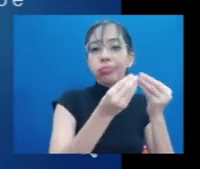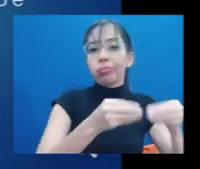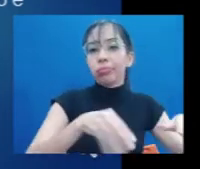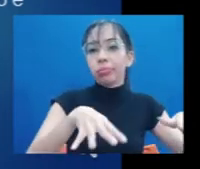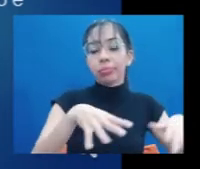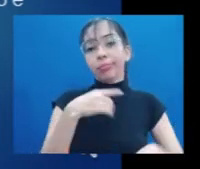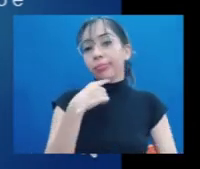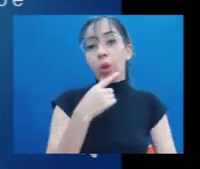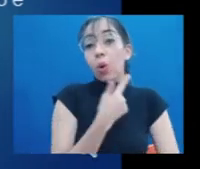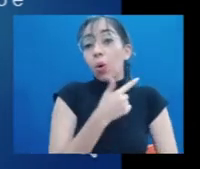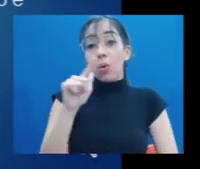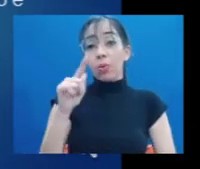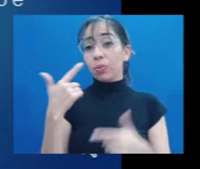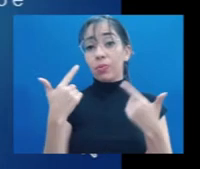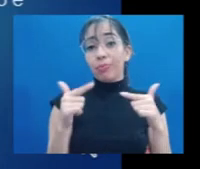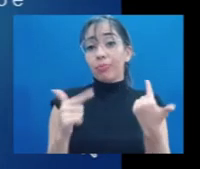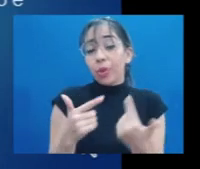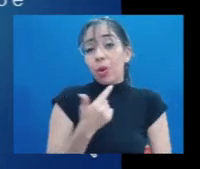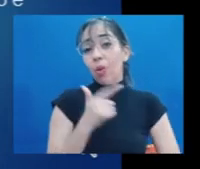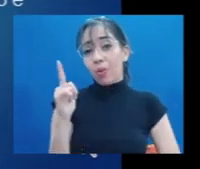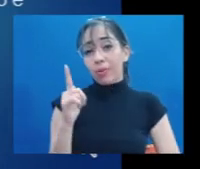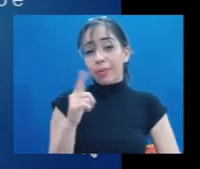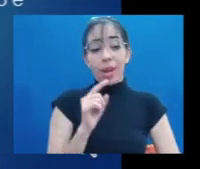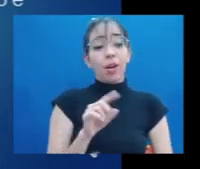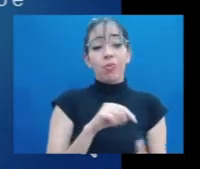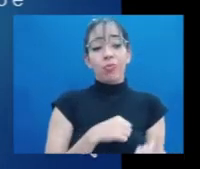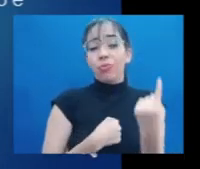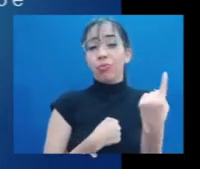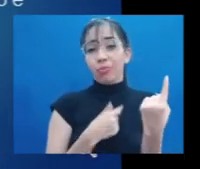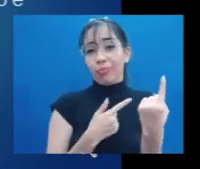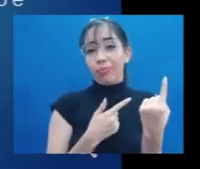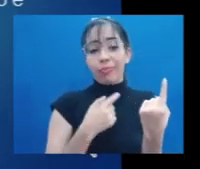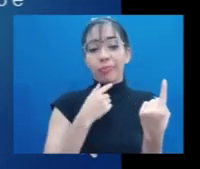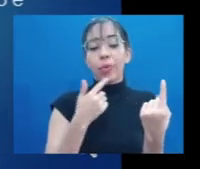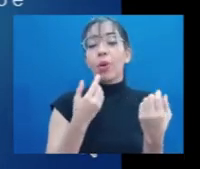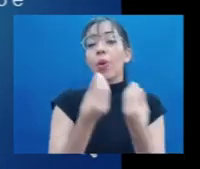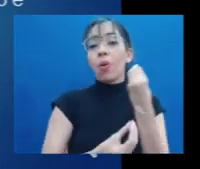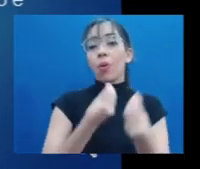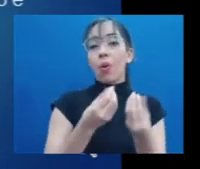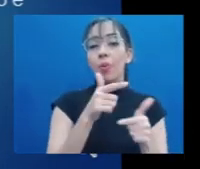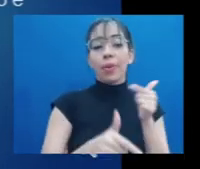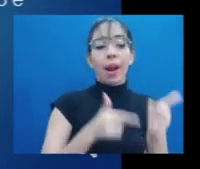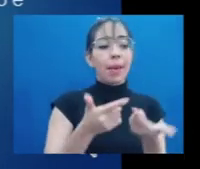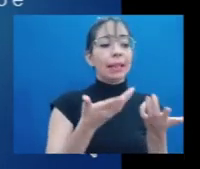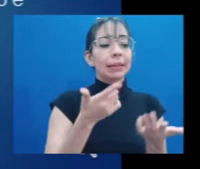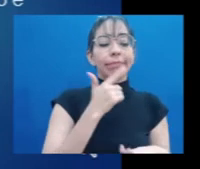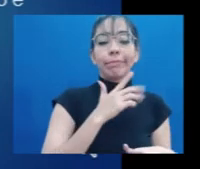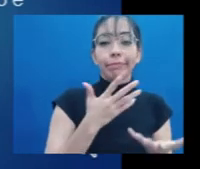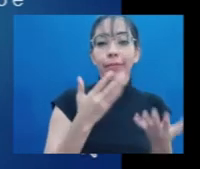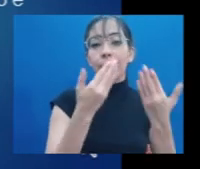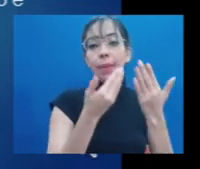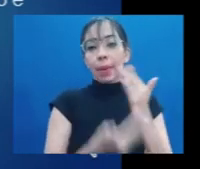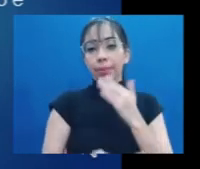determinado animal que foi consumido pelas chamas e não tinha outra, vamos supor, era uma amostra única ali. Então, esse